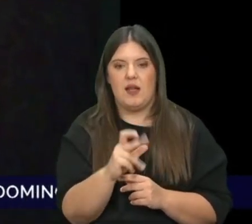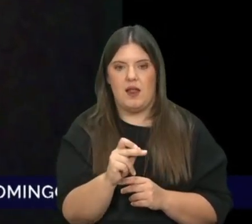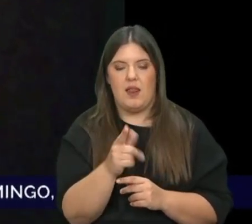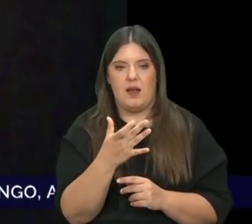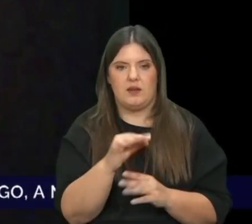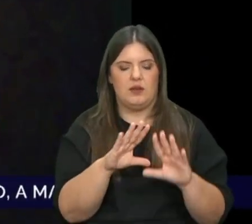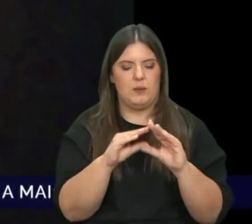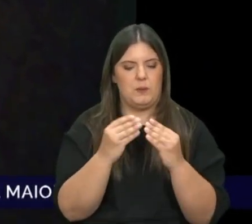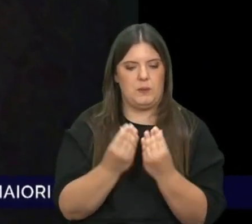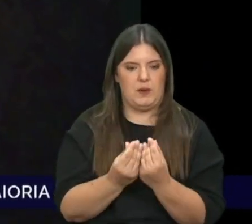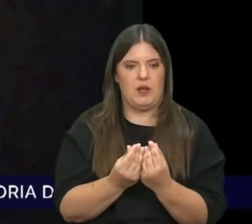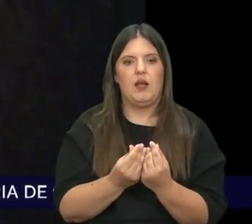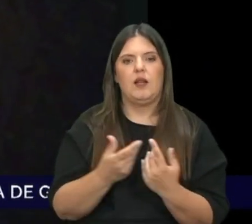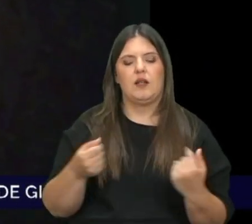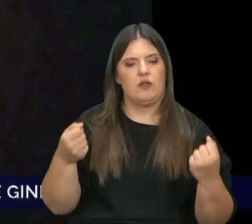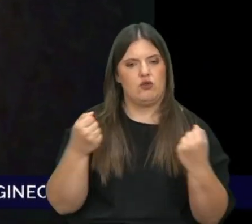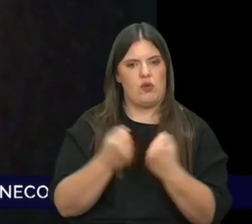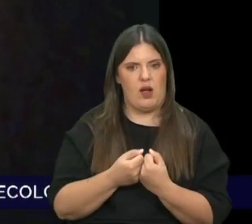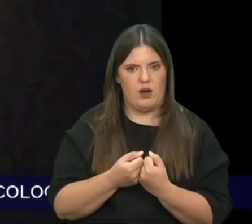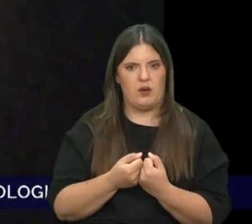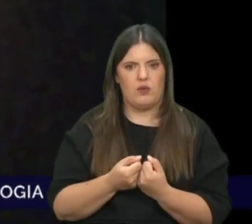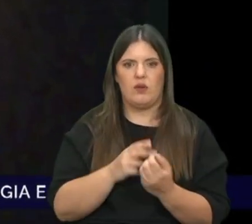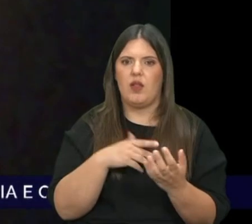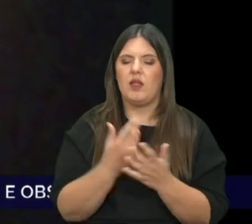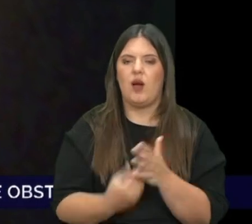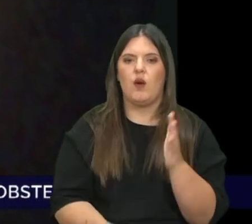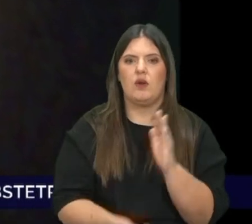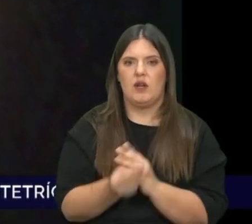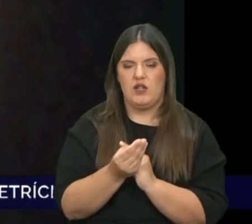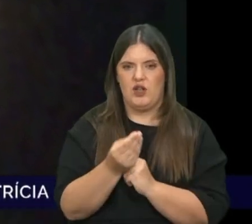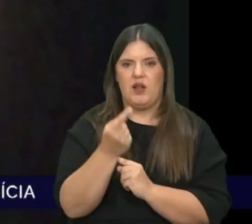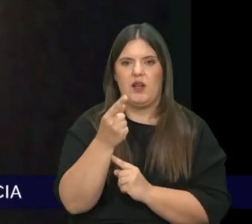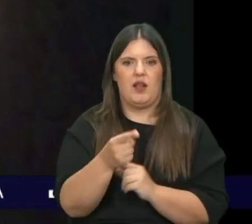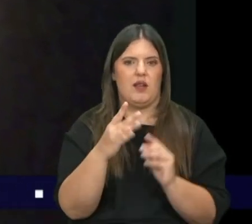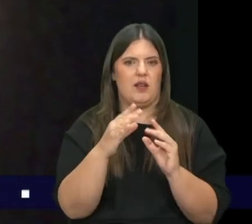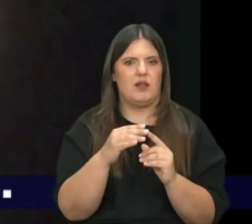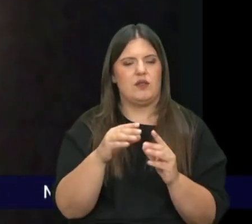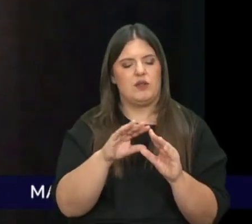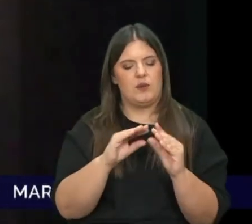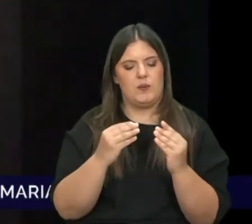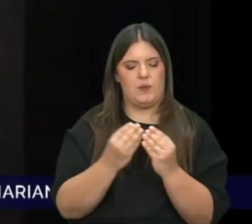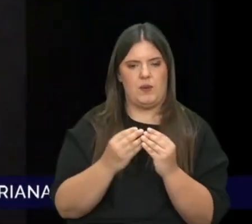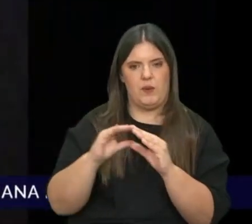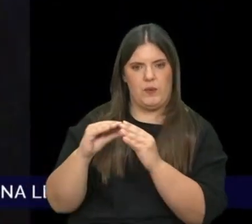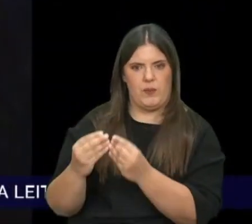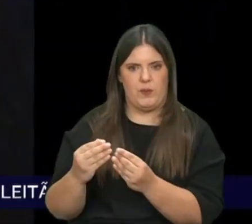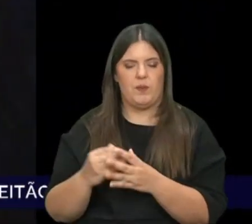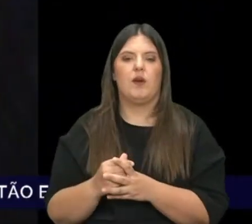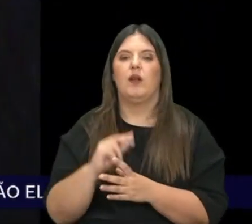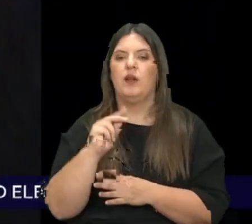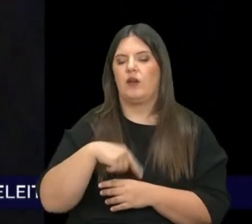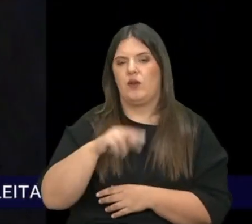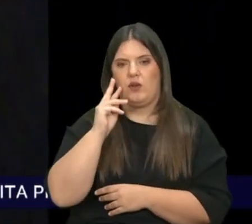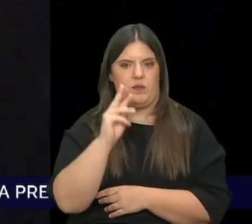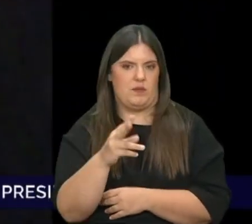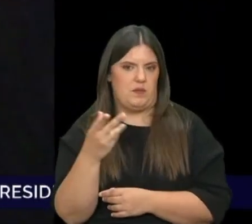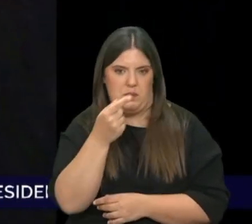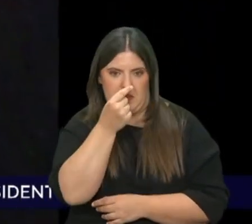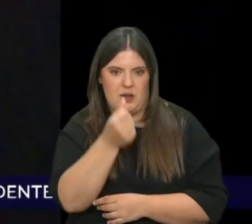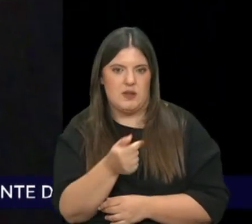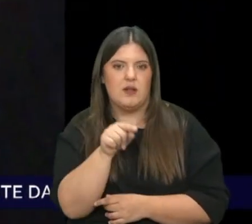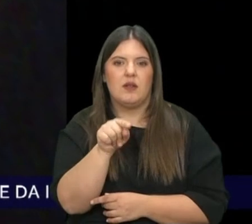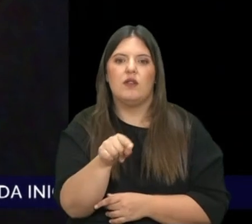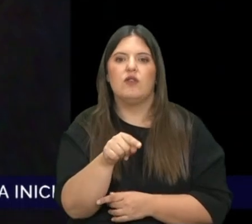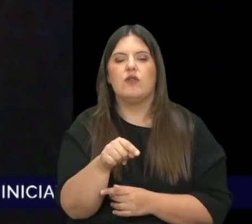que chocaram entre si e que deram origem, no fundo, a esta causa ainda um bocado galáctico que nós estamos aqui a ver. Qual é